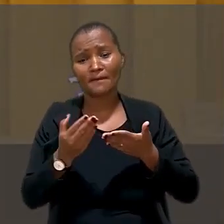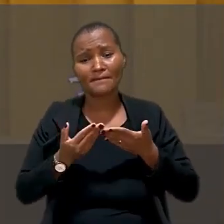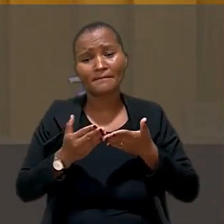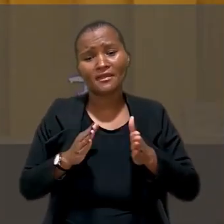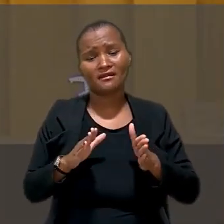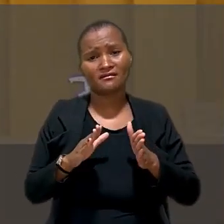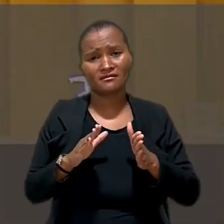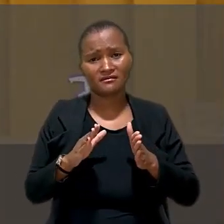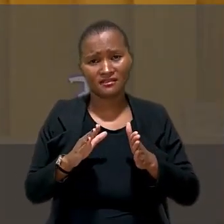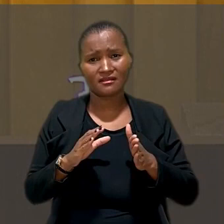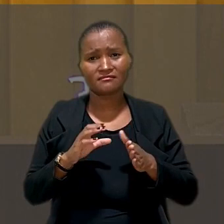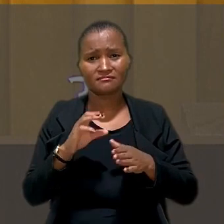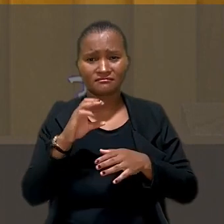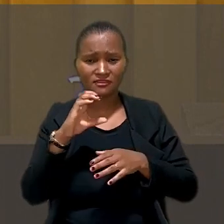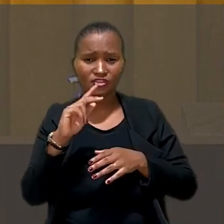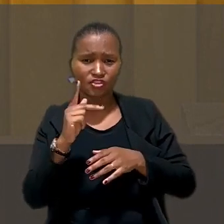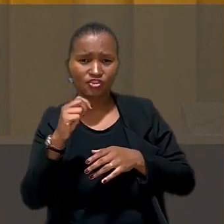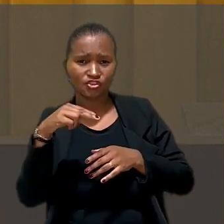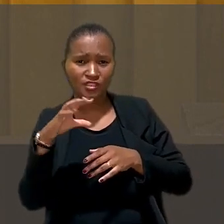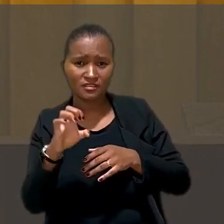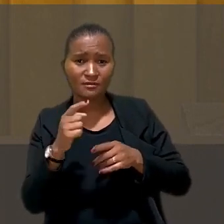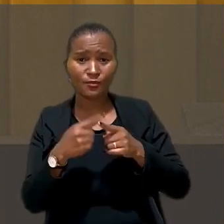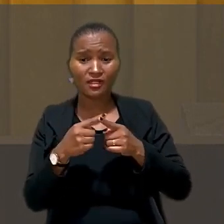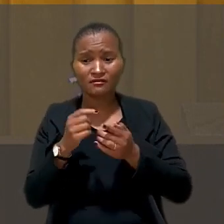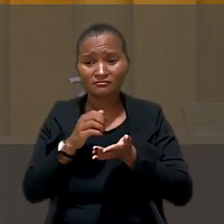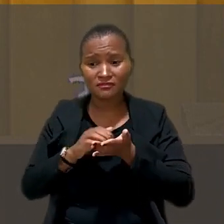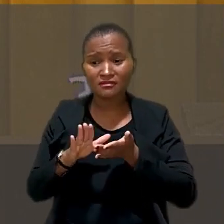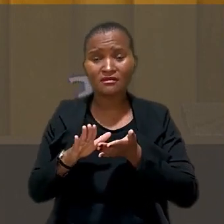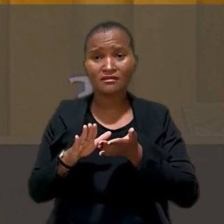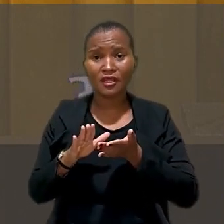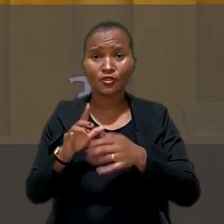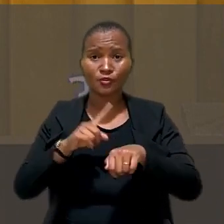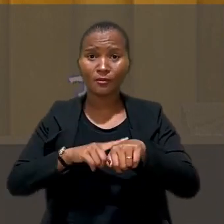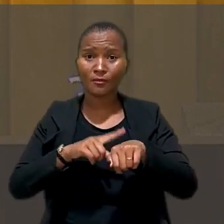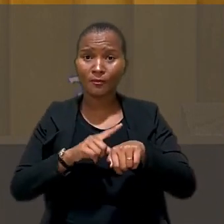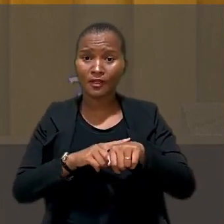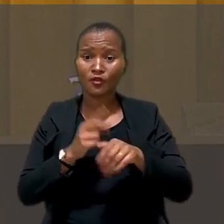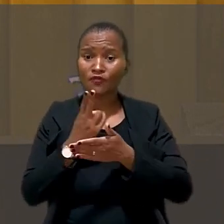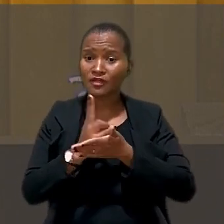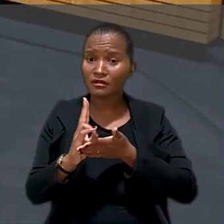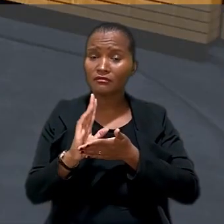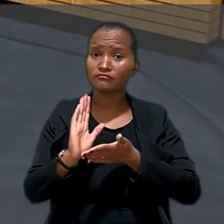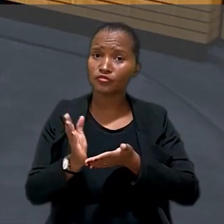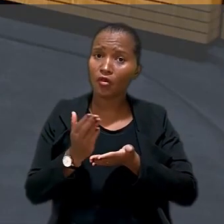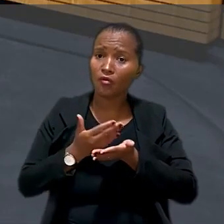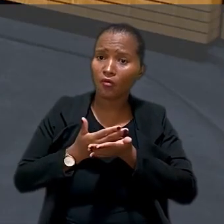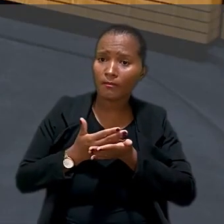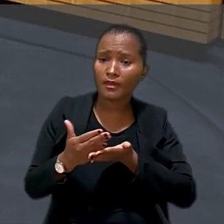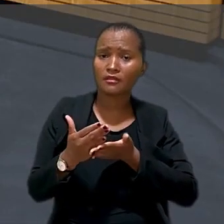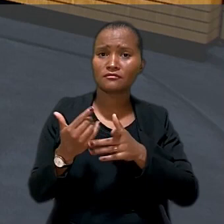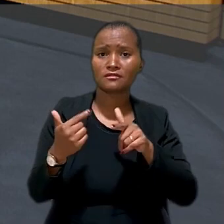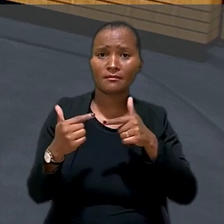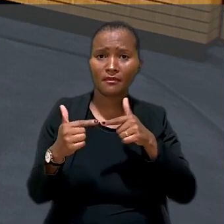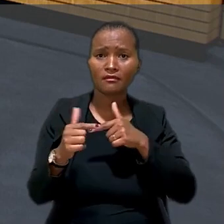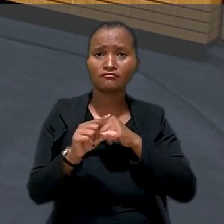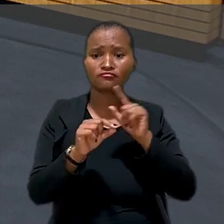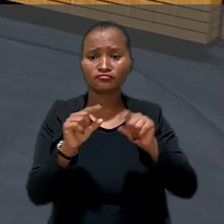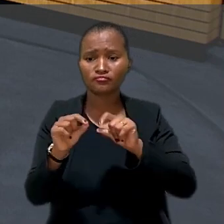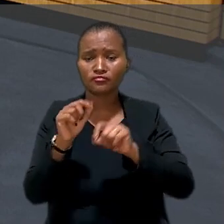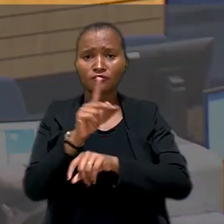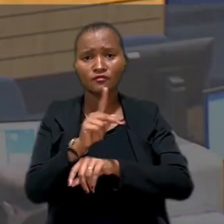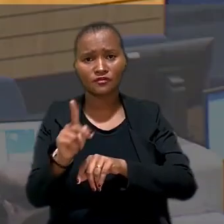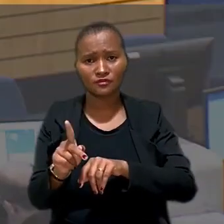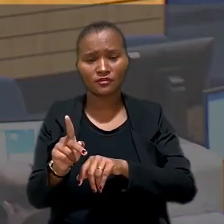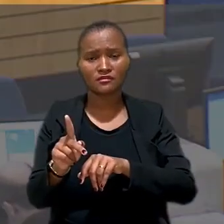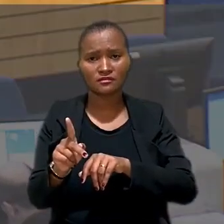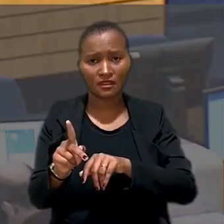da perda de uma chance, já que a dispensa ocorreu no momento em que as universidades já tinham estabelecido o corpo